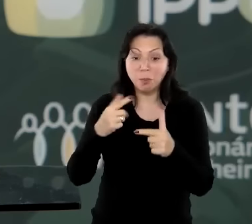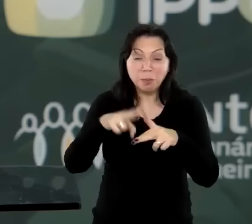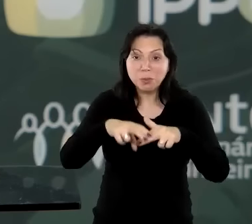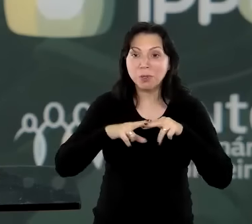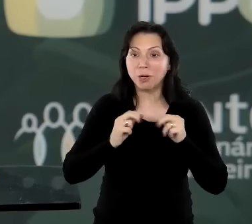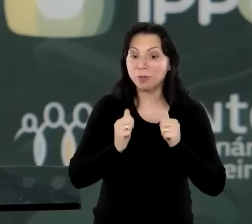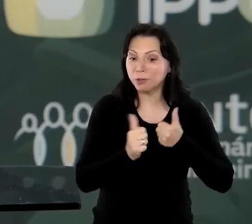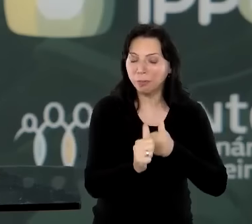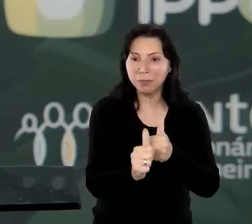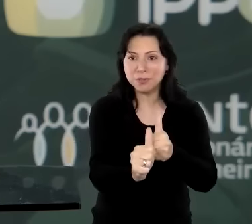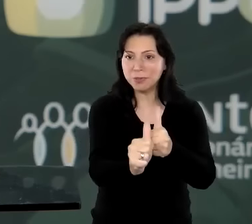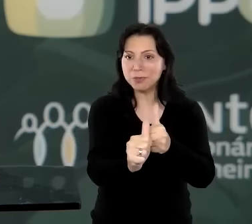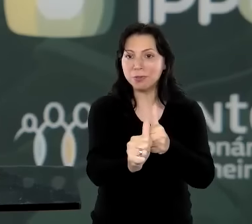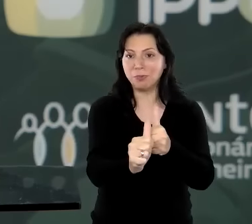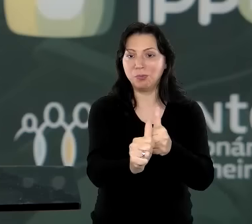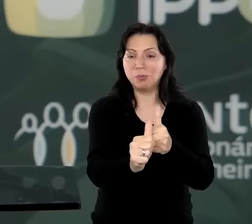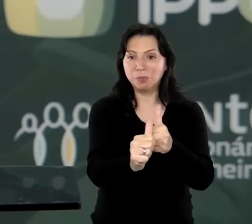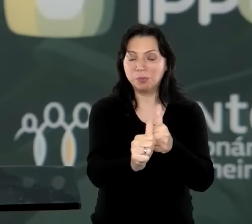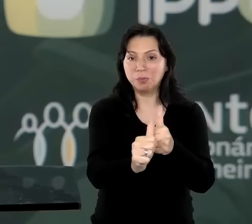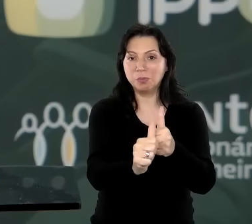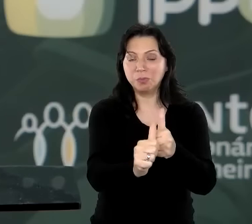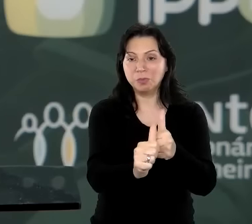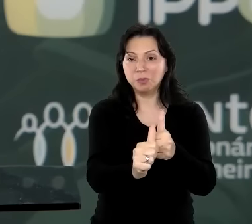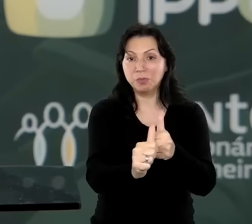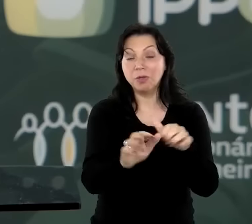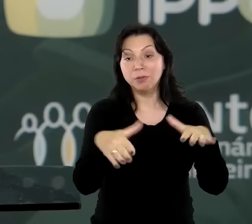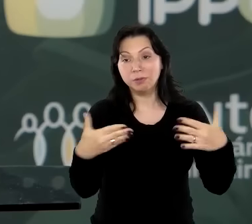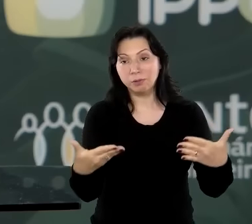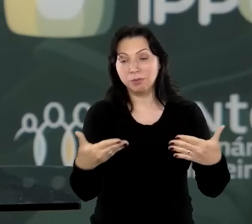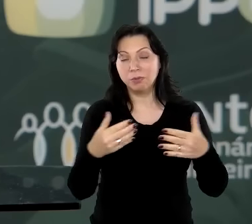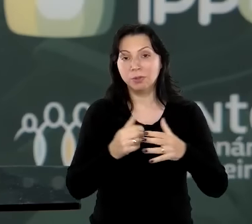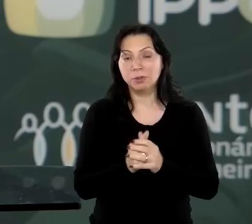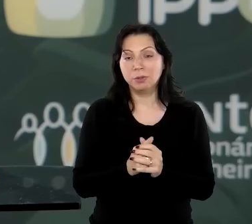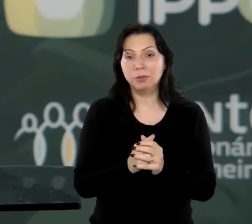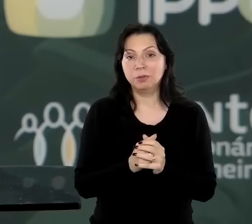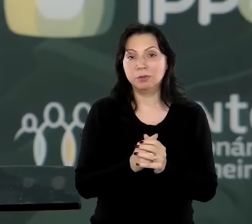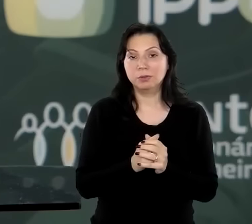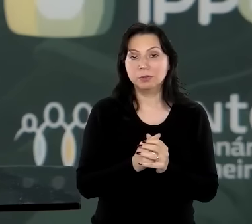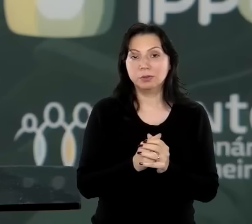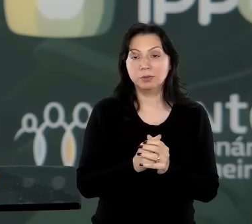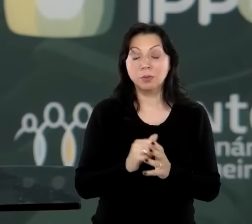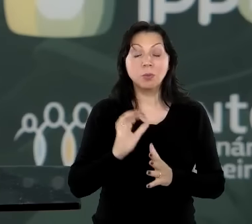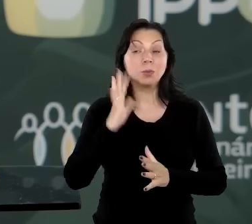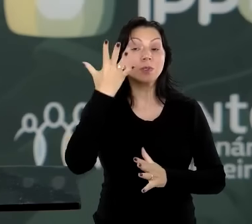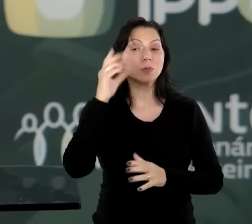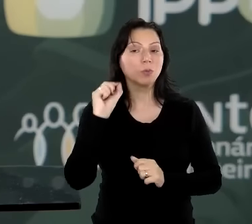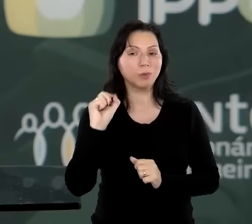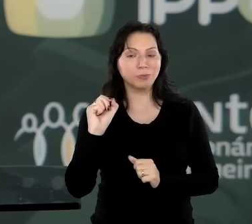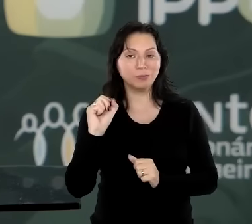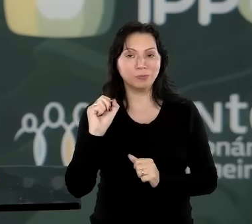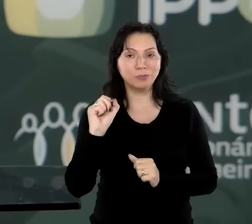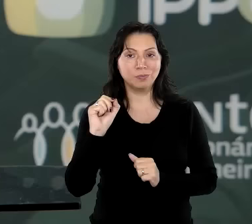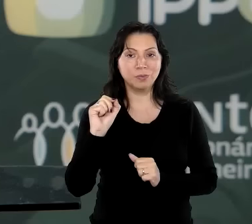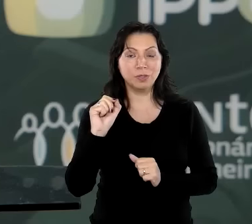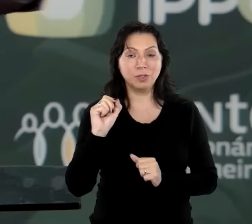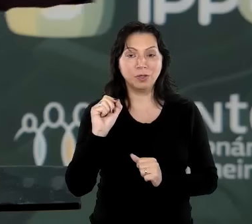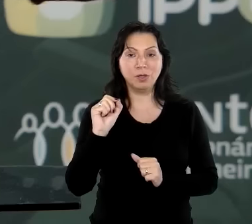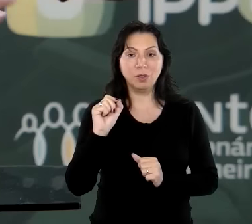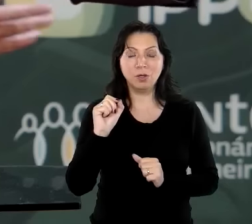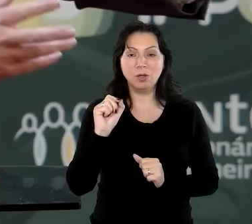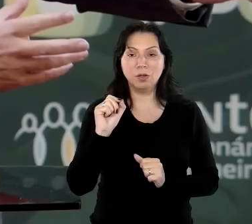e implacável perseguição. Então, um fato aconteceu: muitos